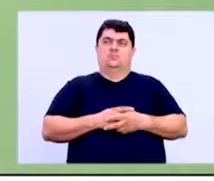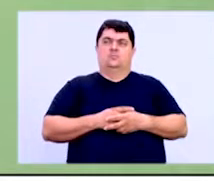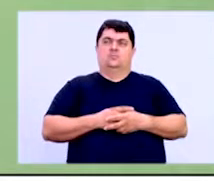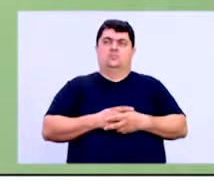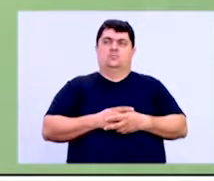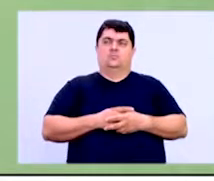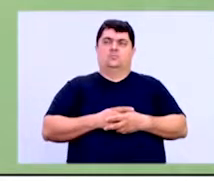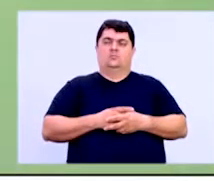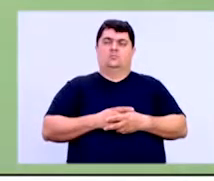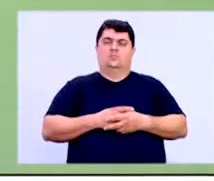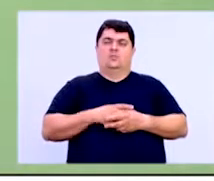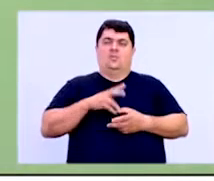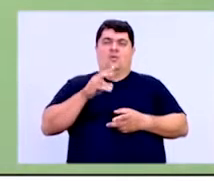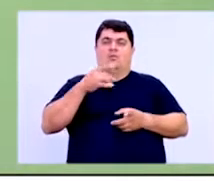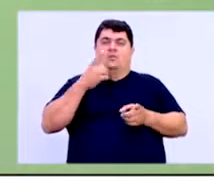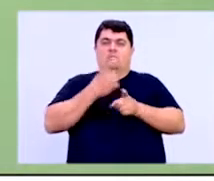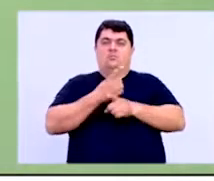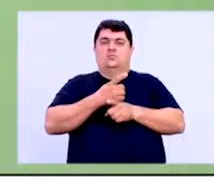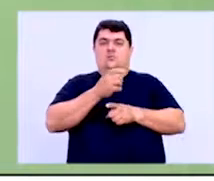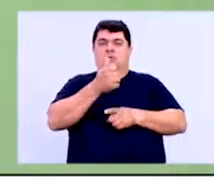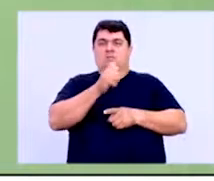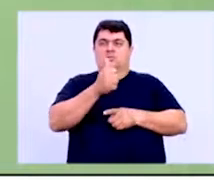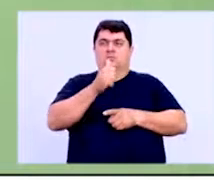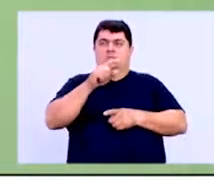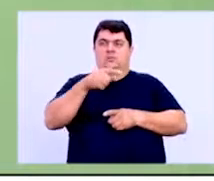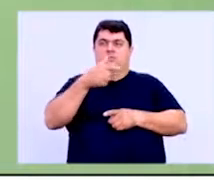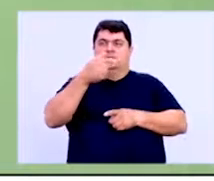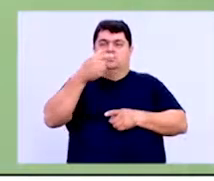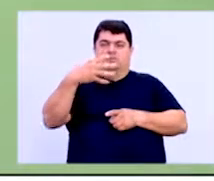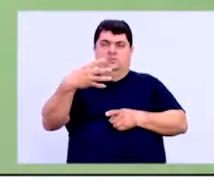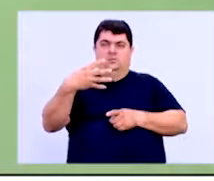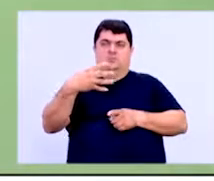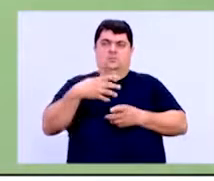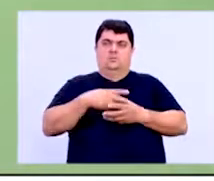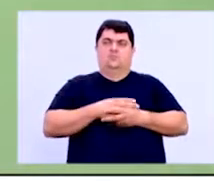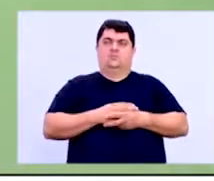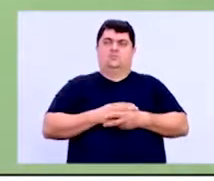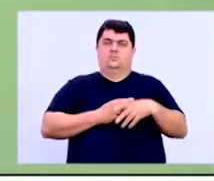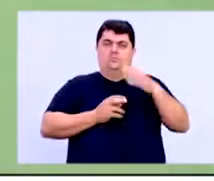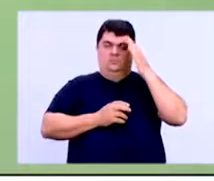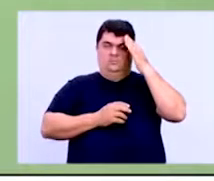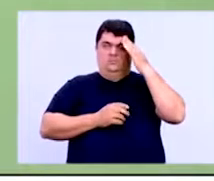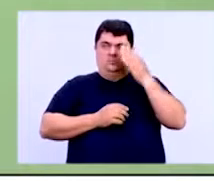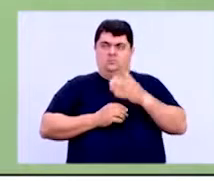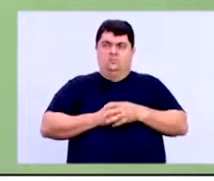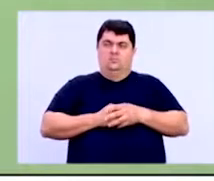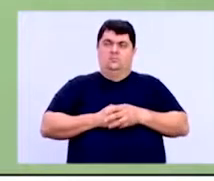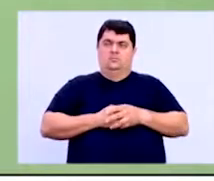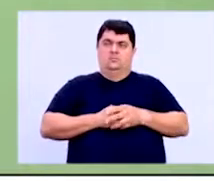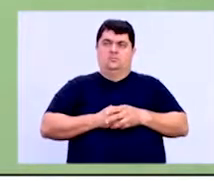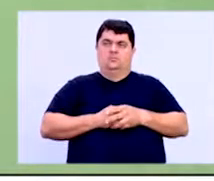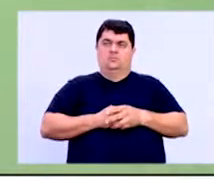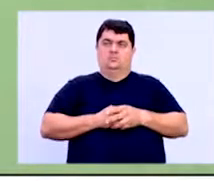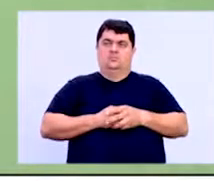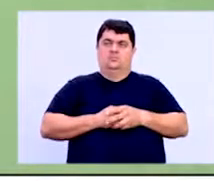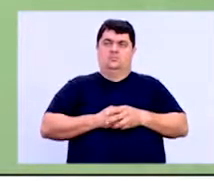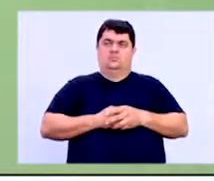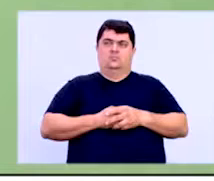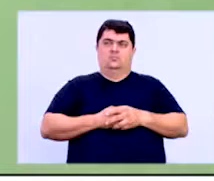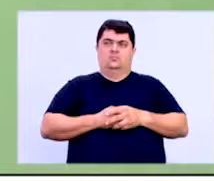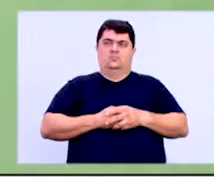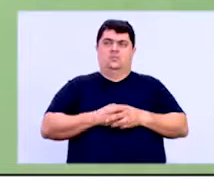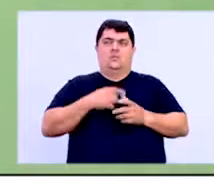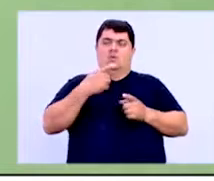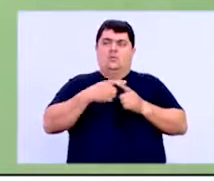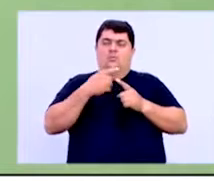vou chegar ao preço de R$112,74. Entenderam? Exatamente isso. Esse é o número mágico.